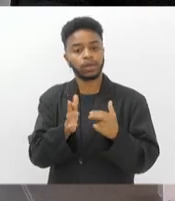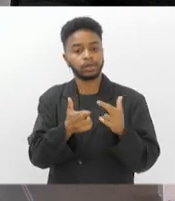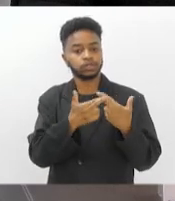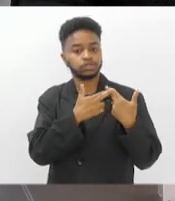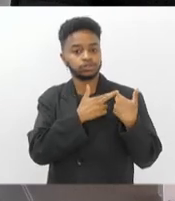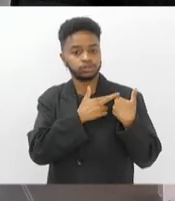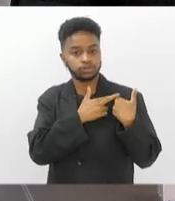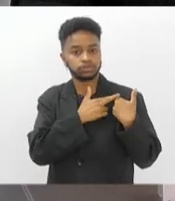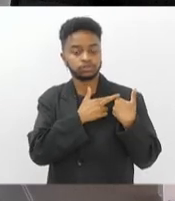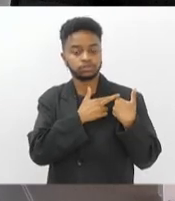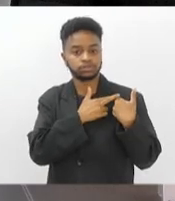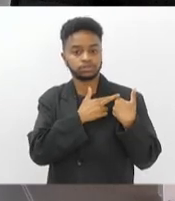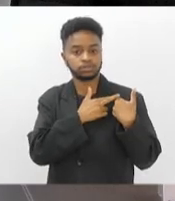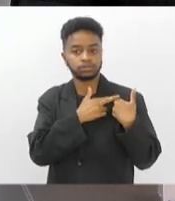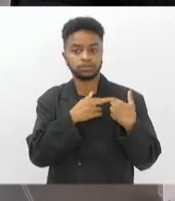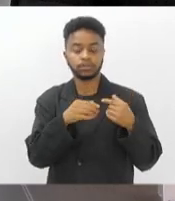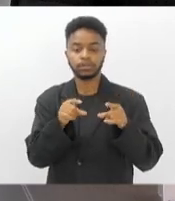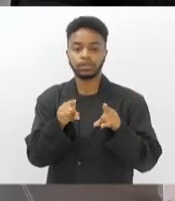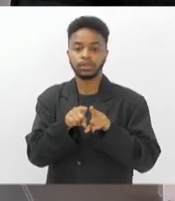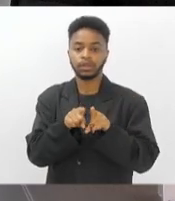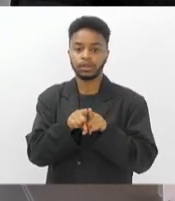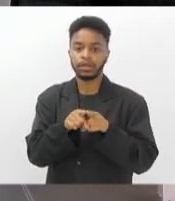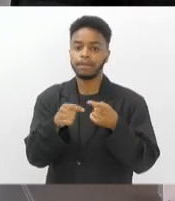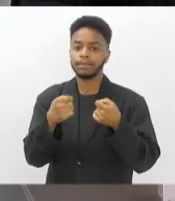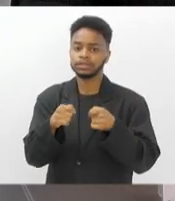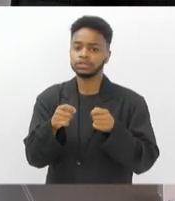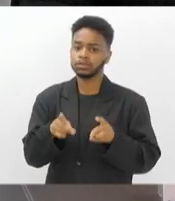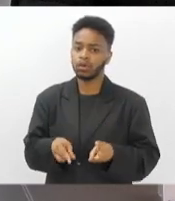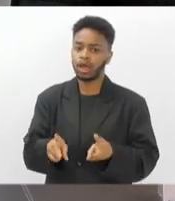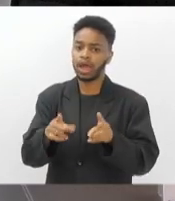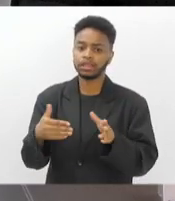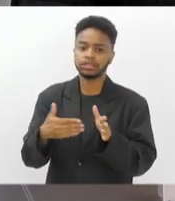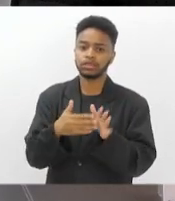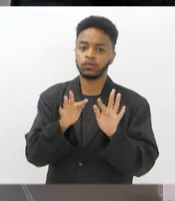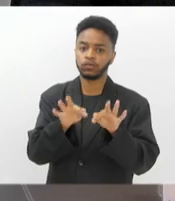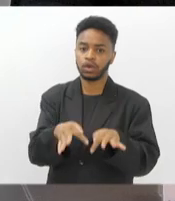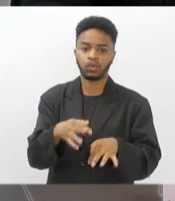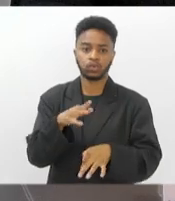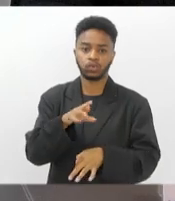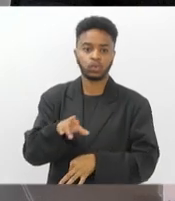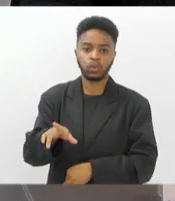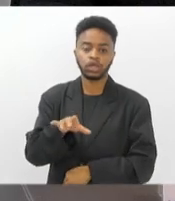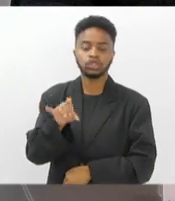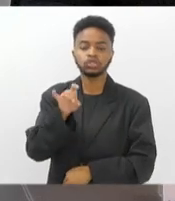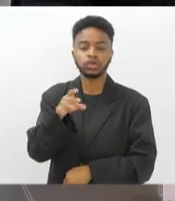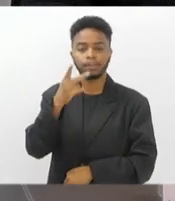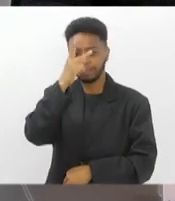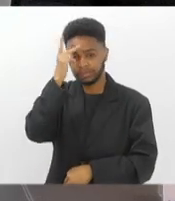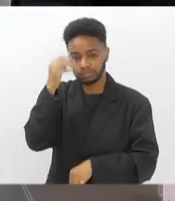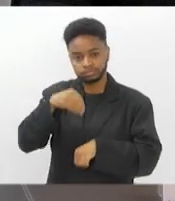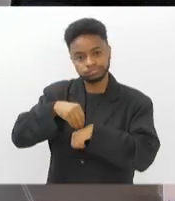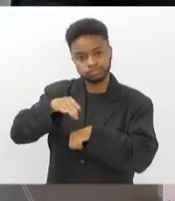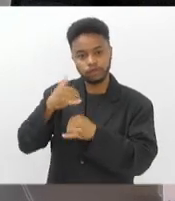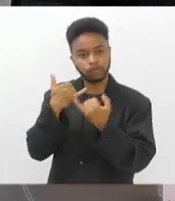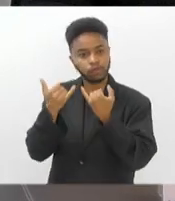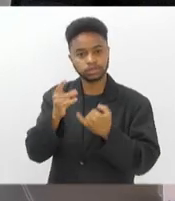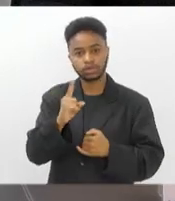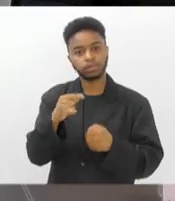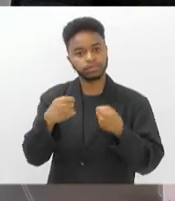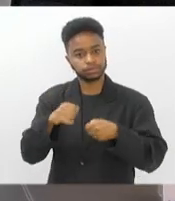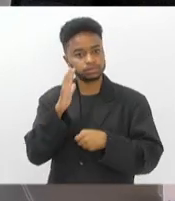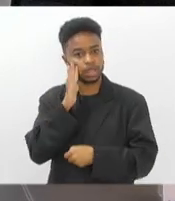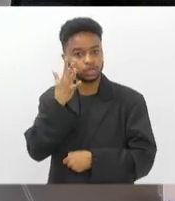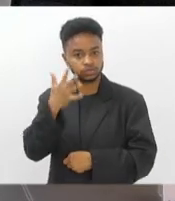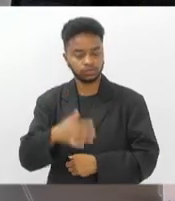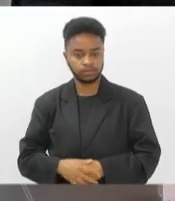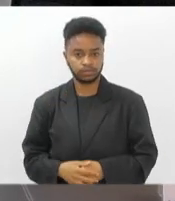seja atribuída e vá até o final não é só alguém que vai passar informação precisa resolver o que eu